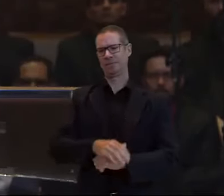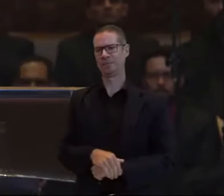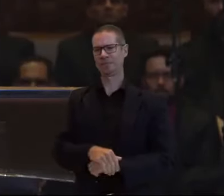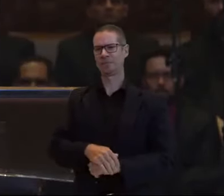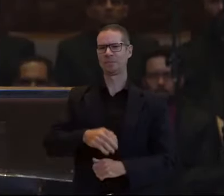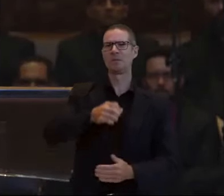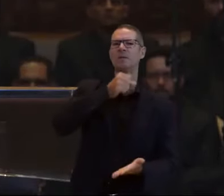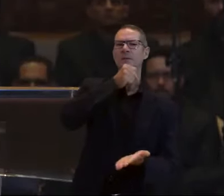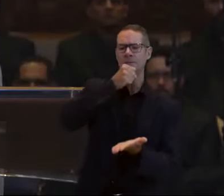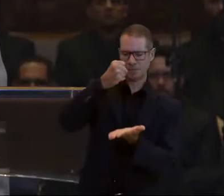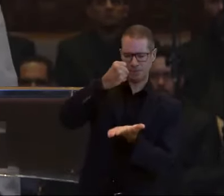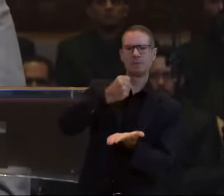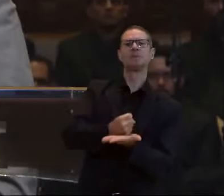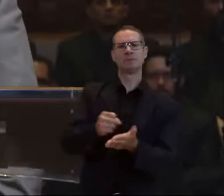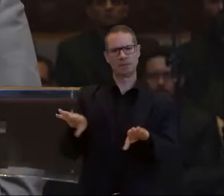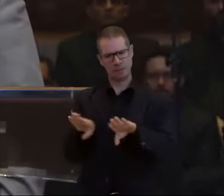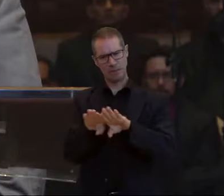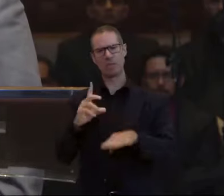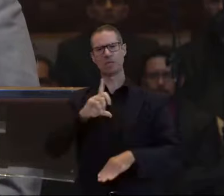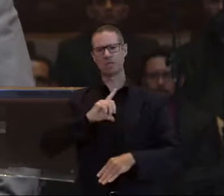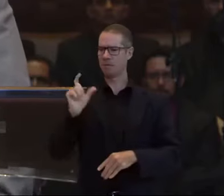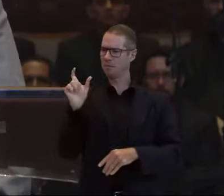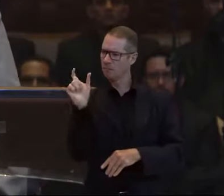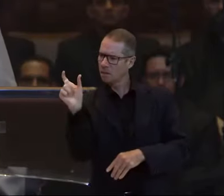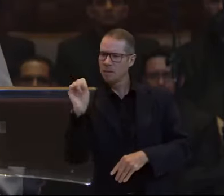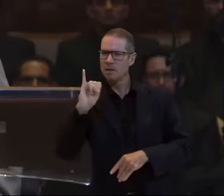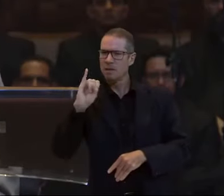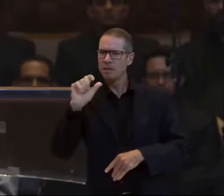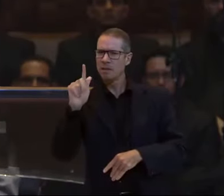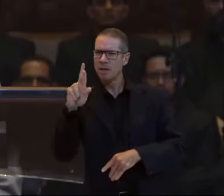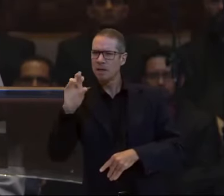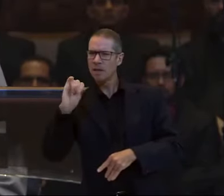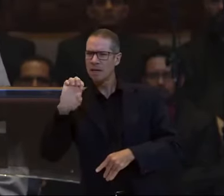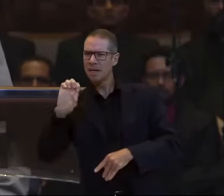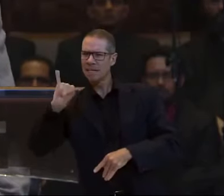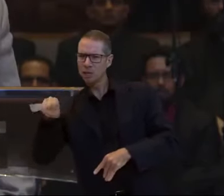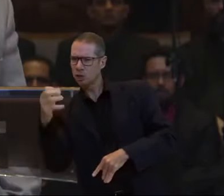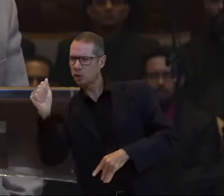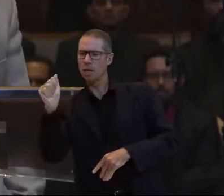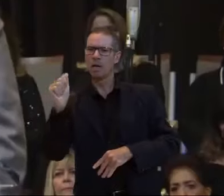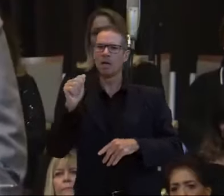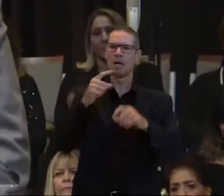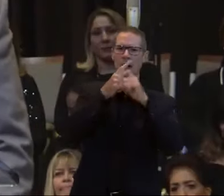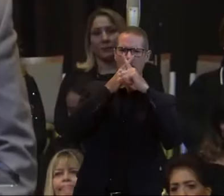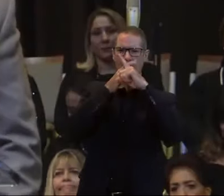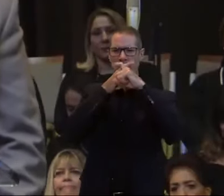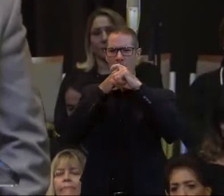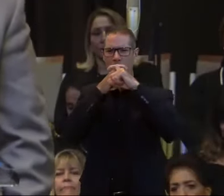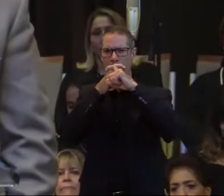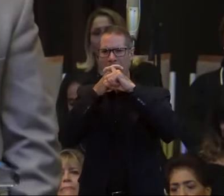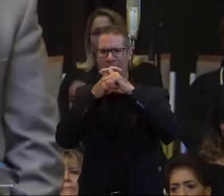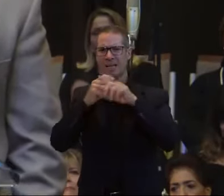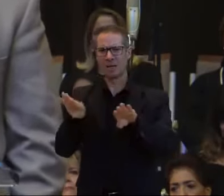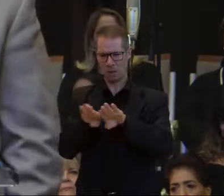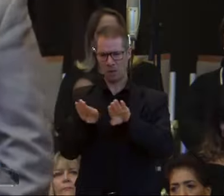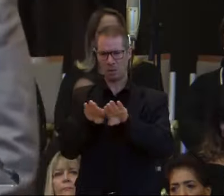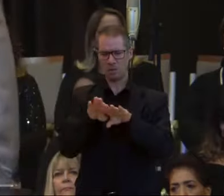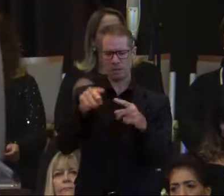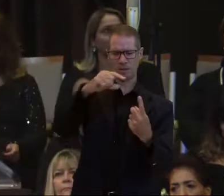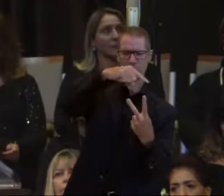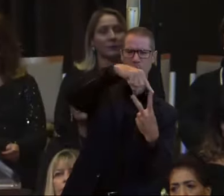lá no Antigo Testamento também tinha igreja, não é? Só que vinha no hebraico, vinha no aramaico e